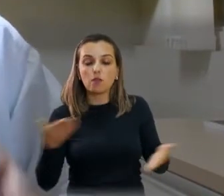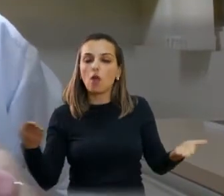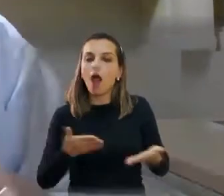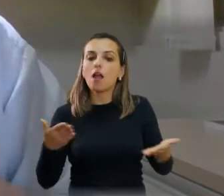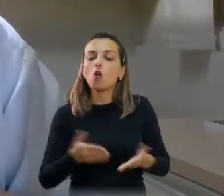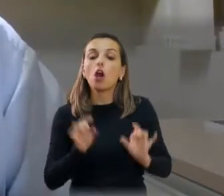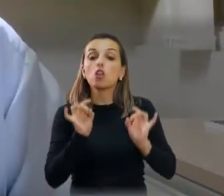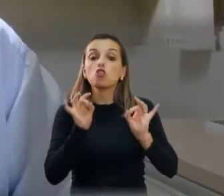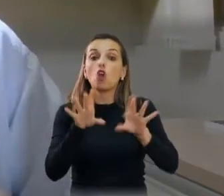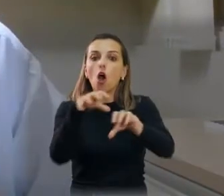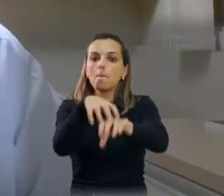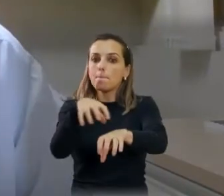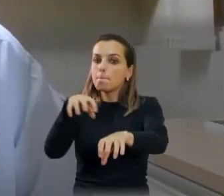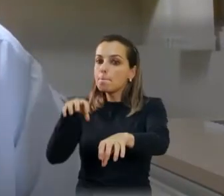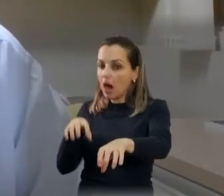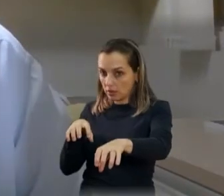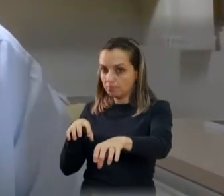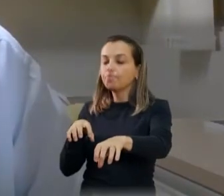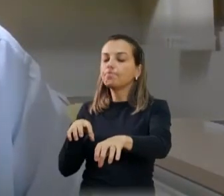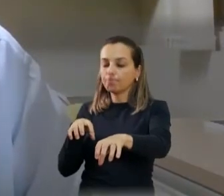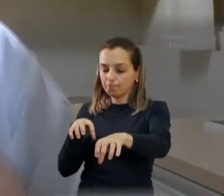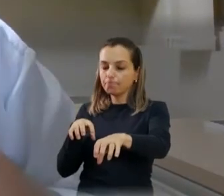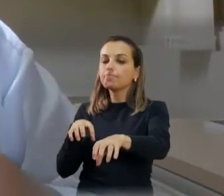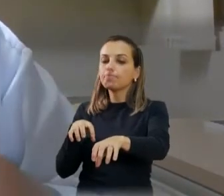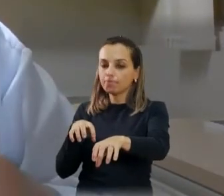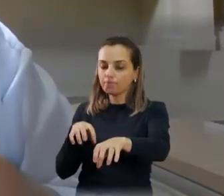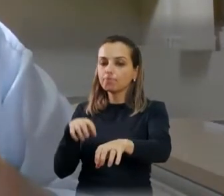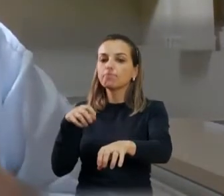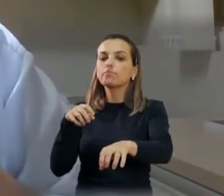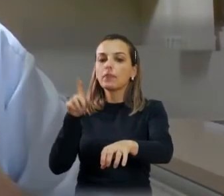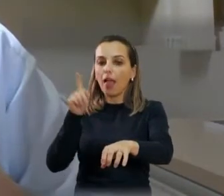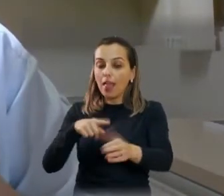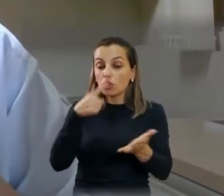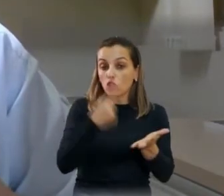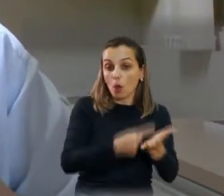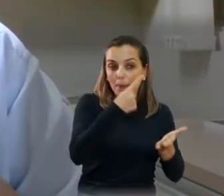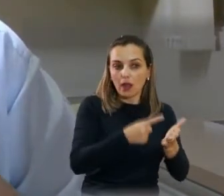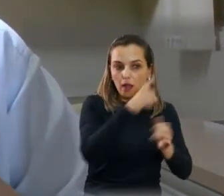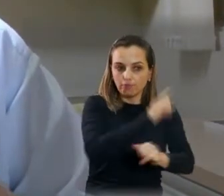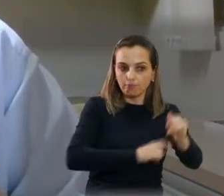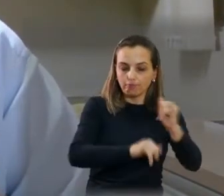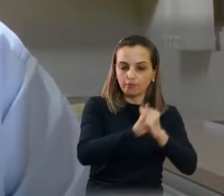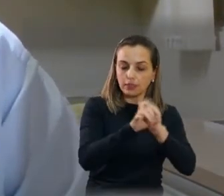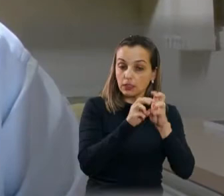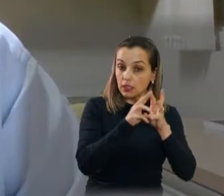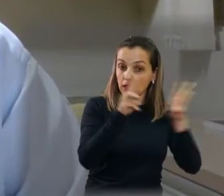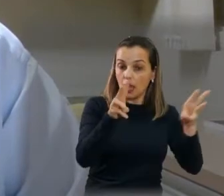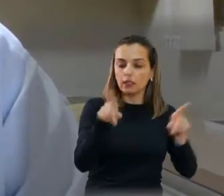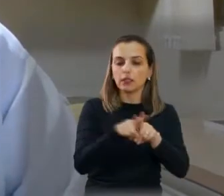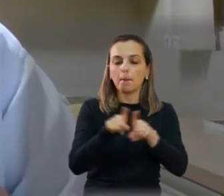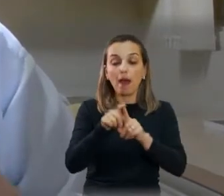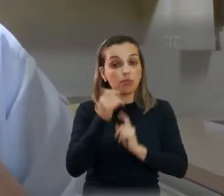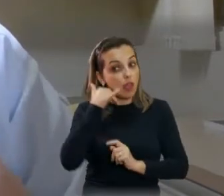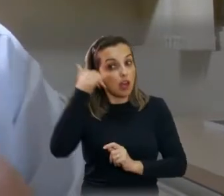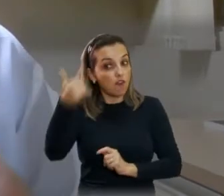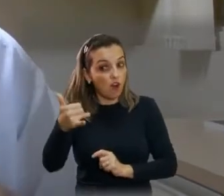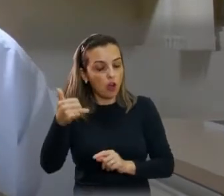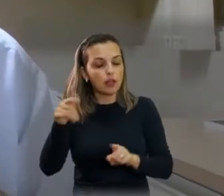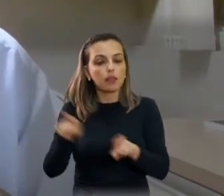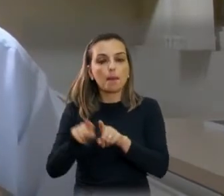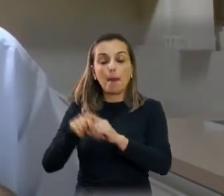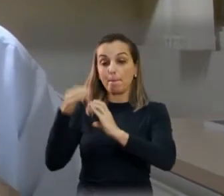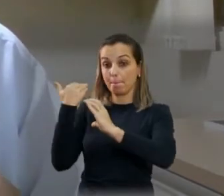com atendimentos exclusivamente remotos, por meio do agendamento no site, no telefone 0800 e